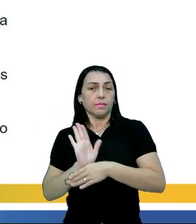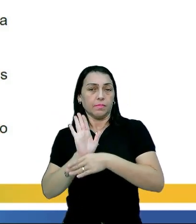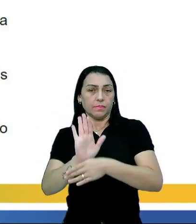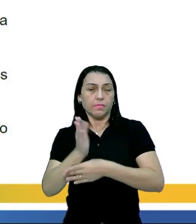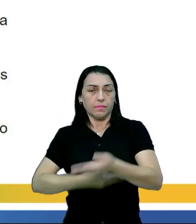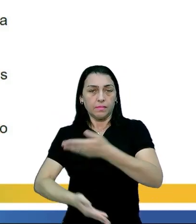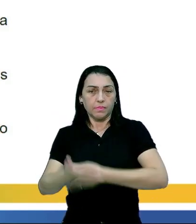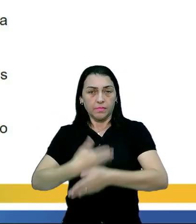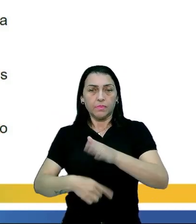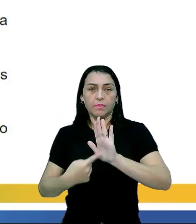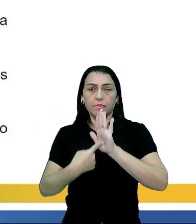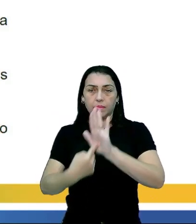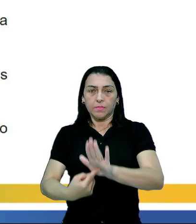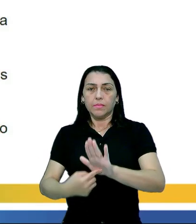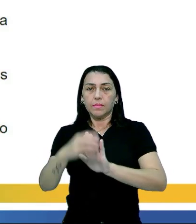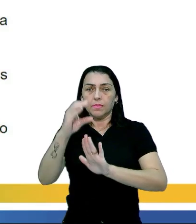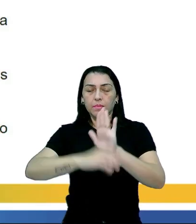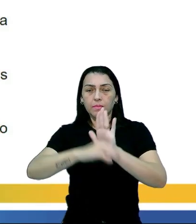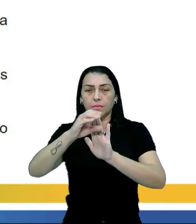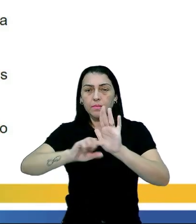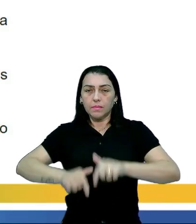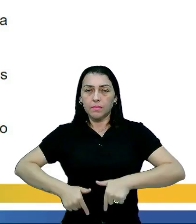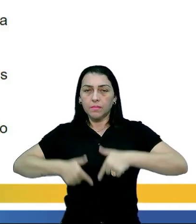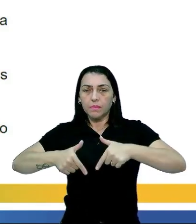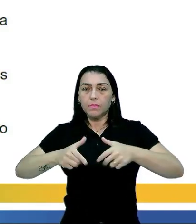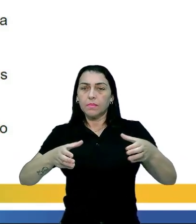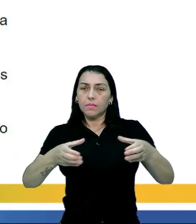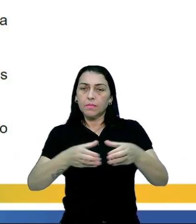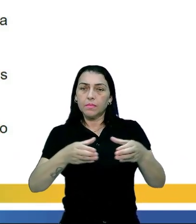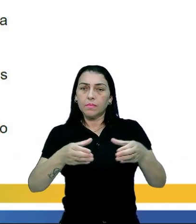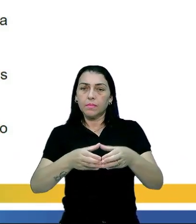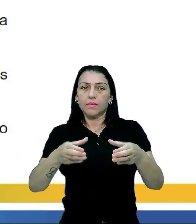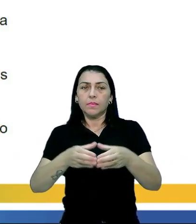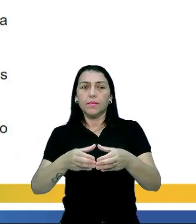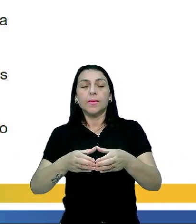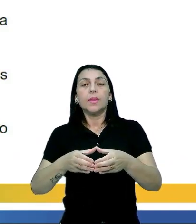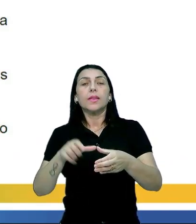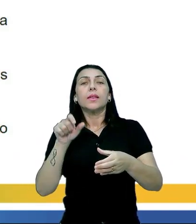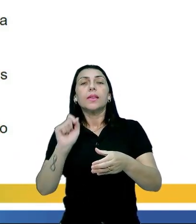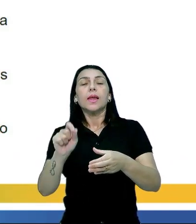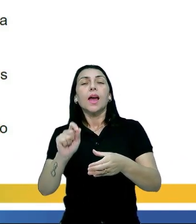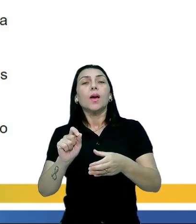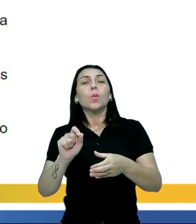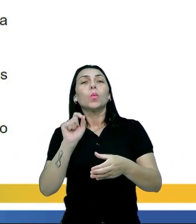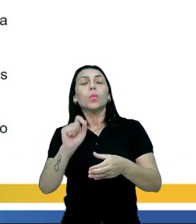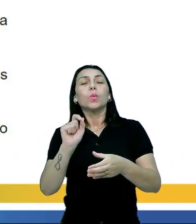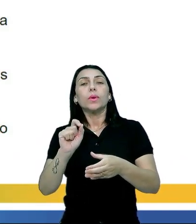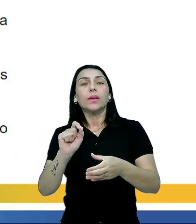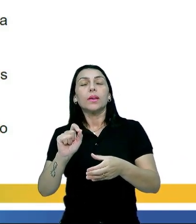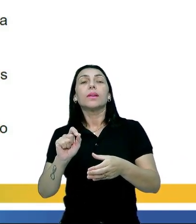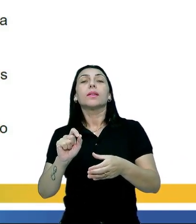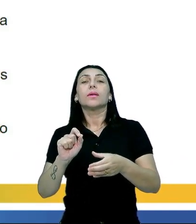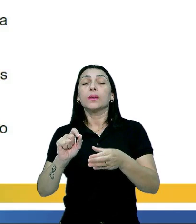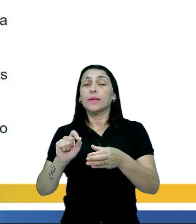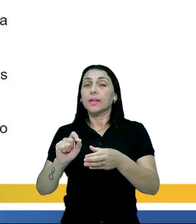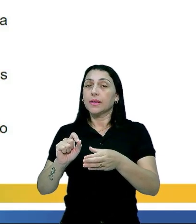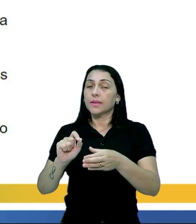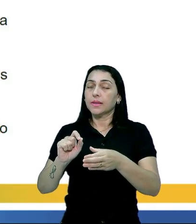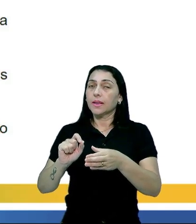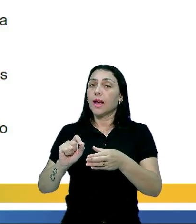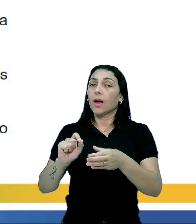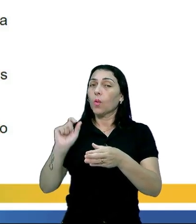as contribuições, destaca-se o conceito da luta de classes, na medida em que esse